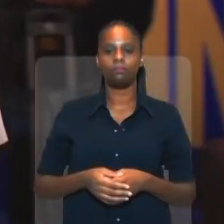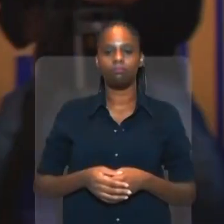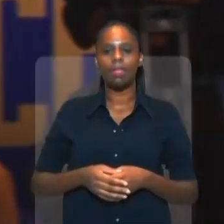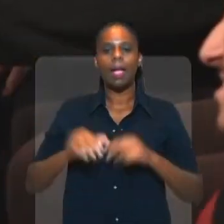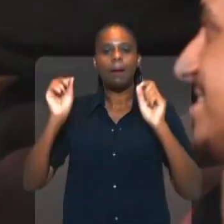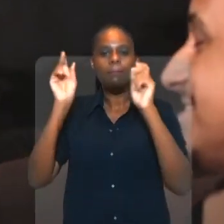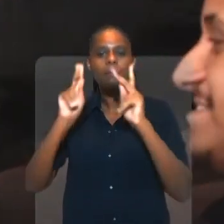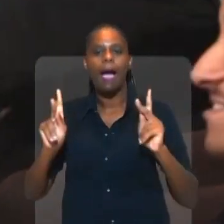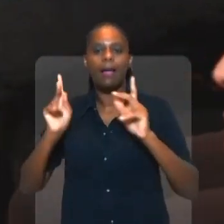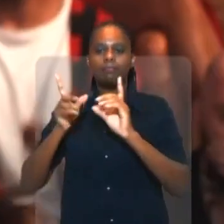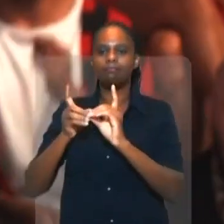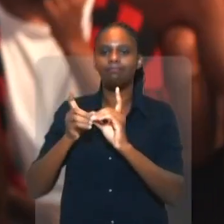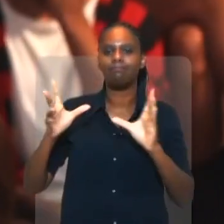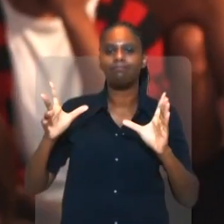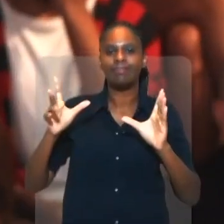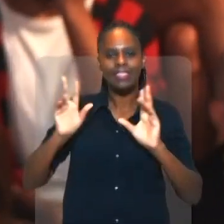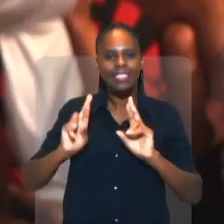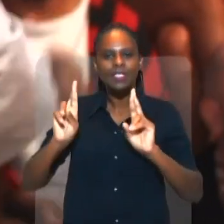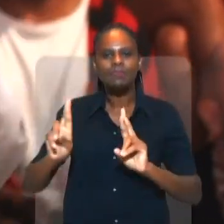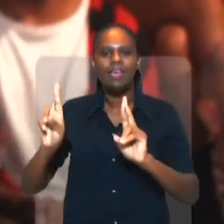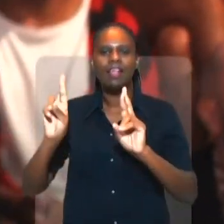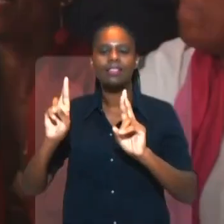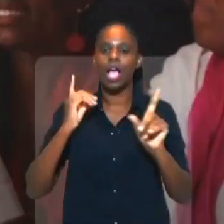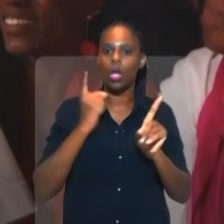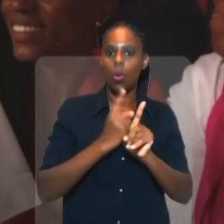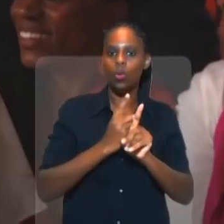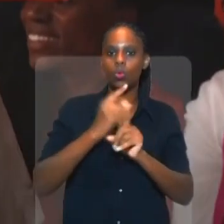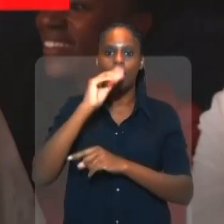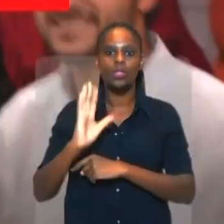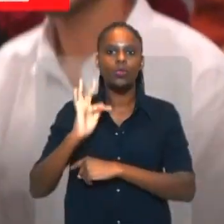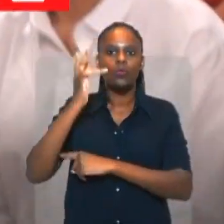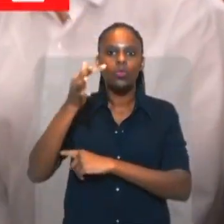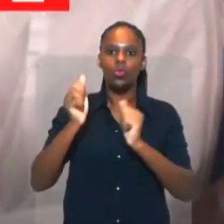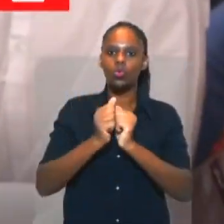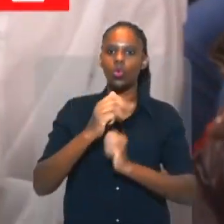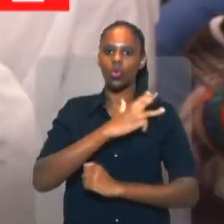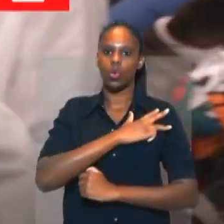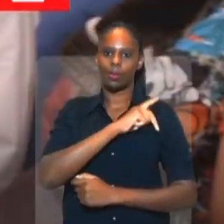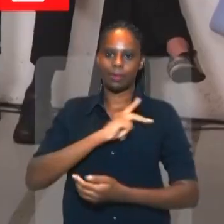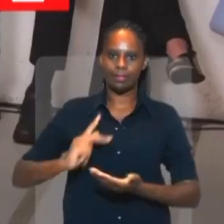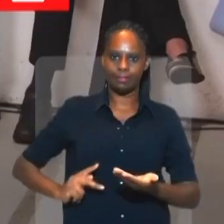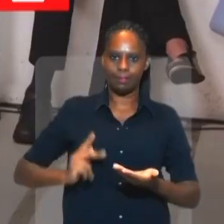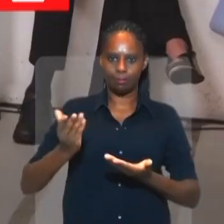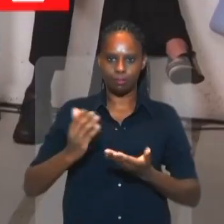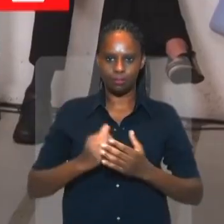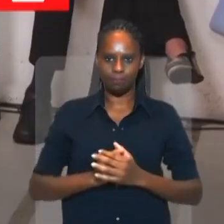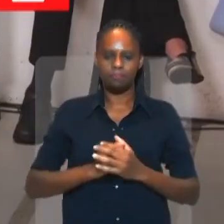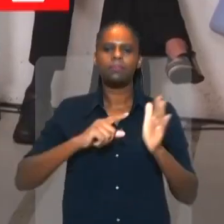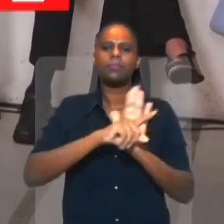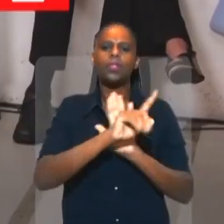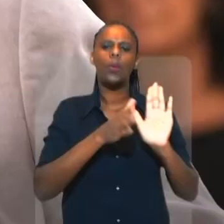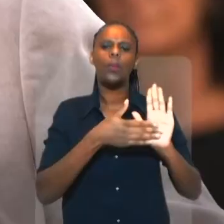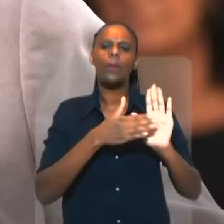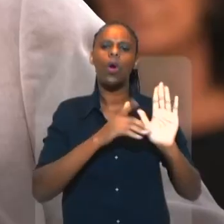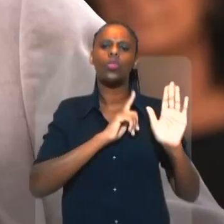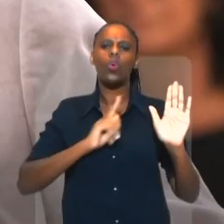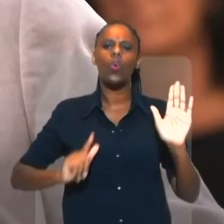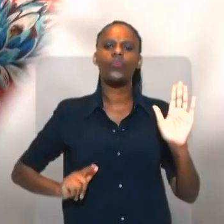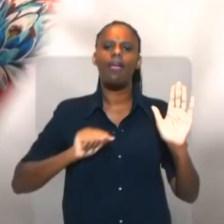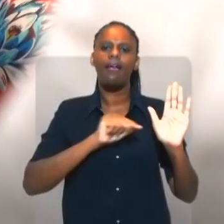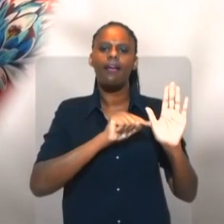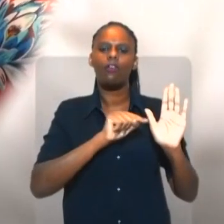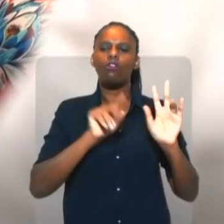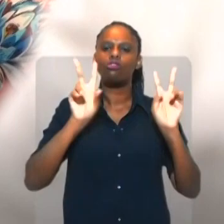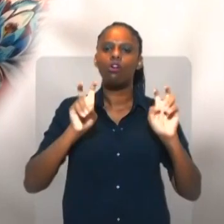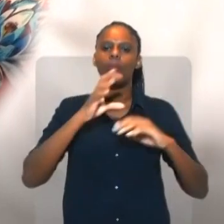pela paz pela democracia Pela Esperança encontro o Brasil do futuro com lula Presidente Qual que é sua